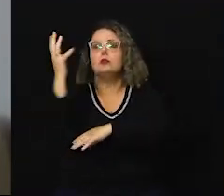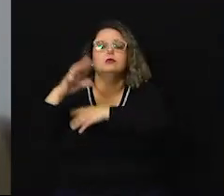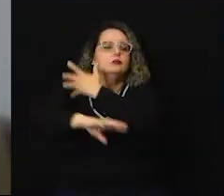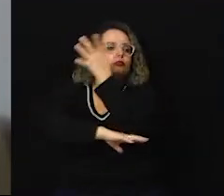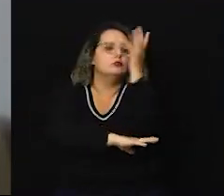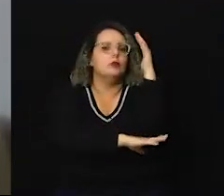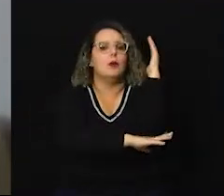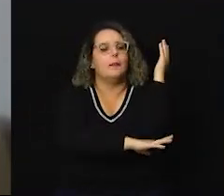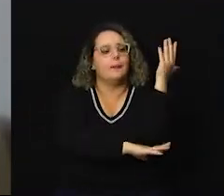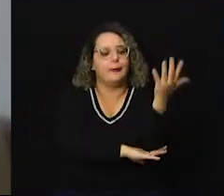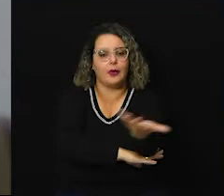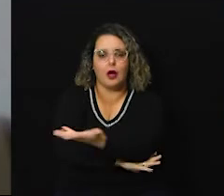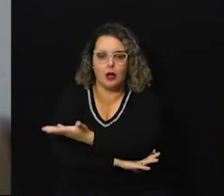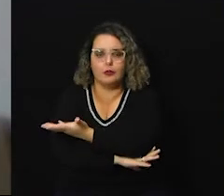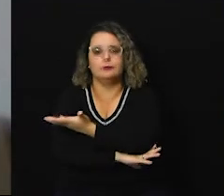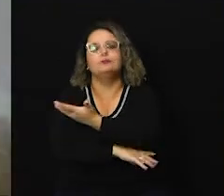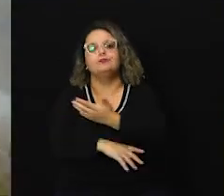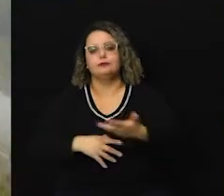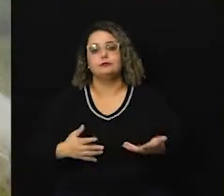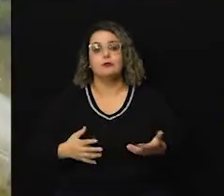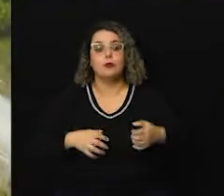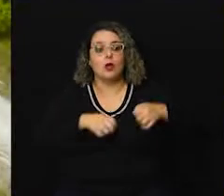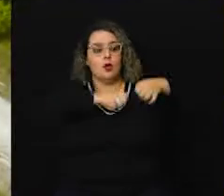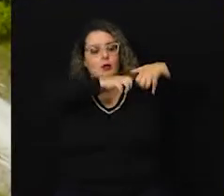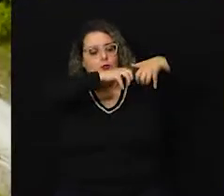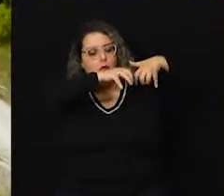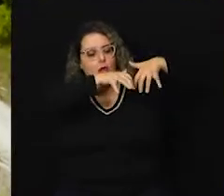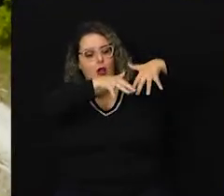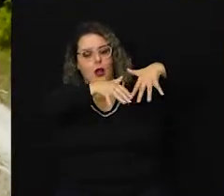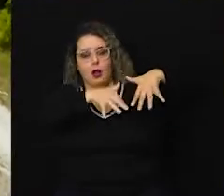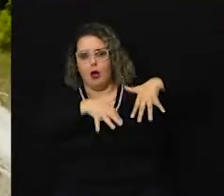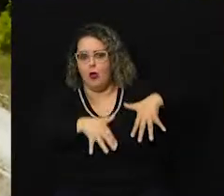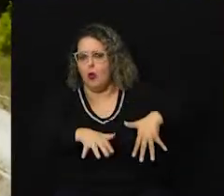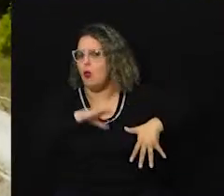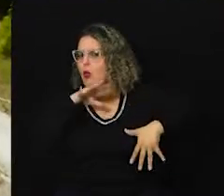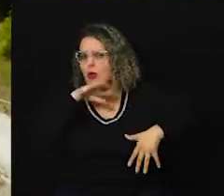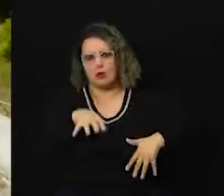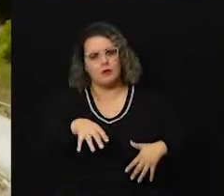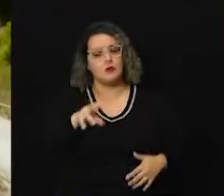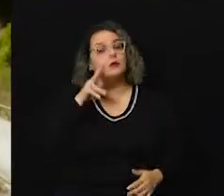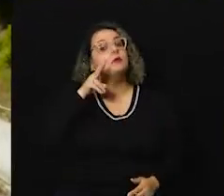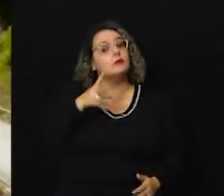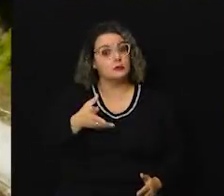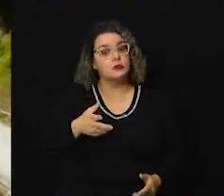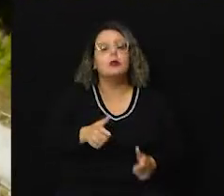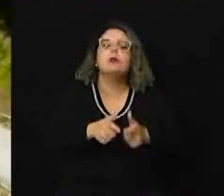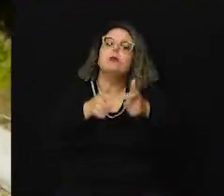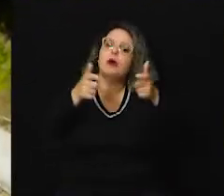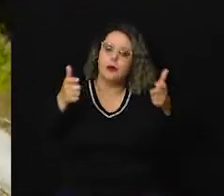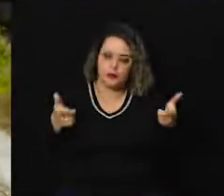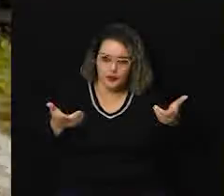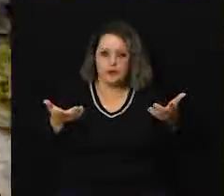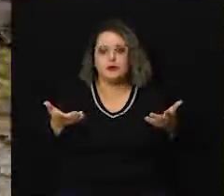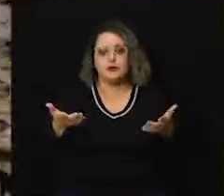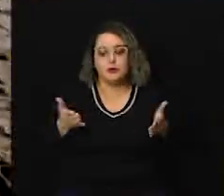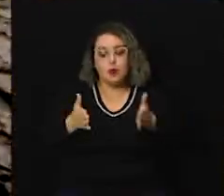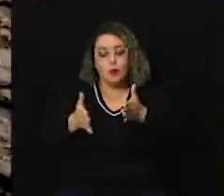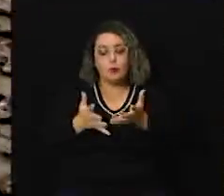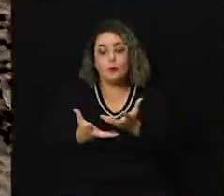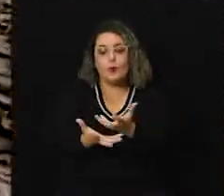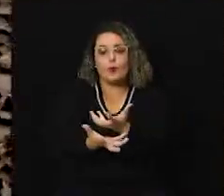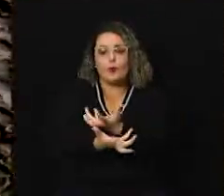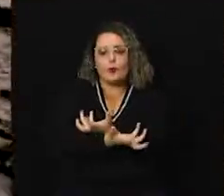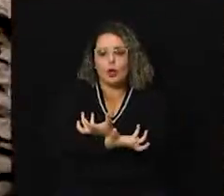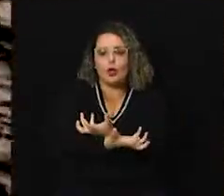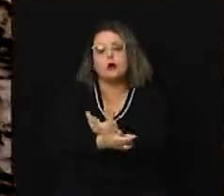Foi retirada a chance por exemplo de você ter deslizamentos de desastres horríveis como a gente viu esse ano são ainda maiores né Período de